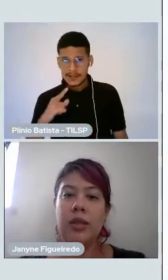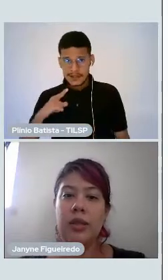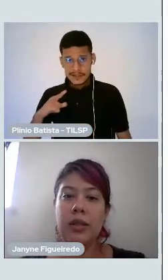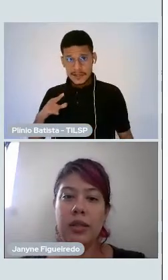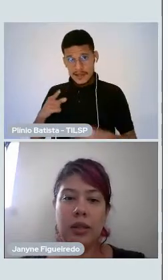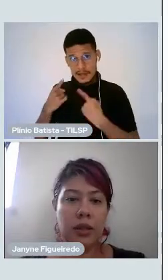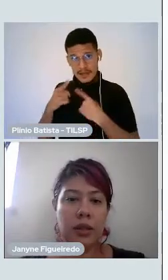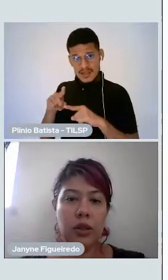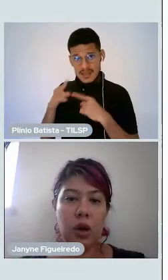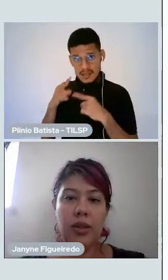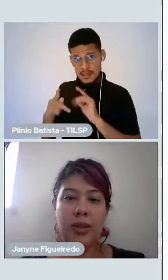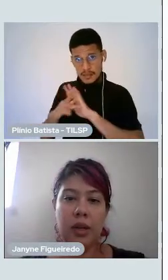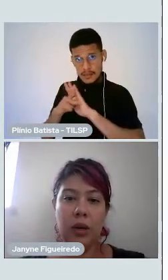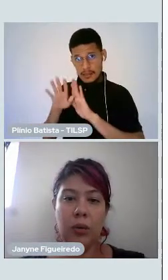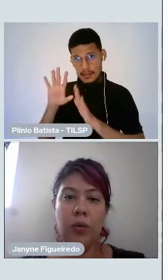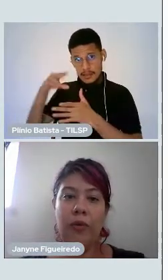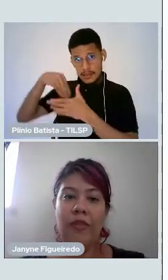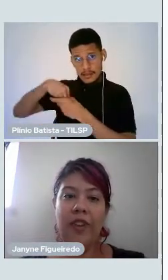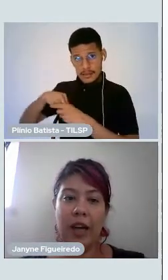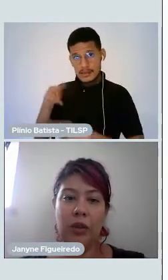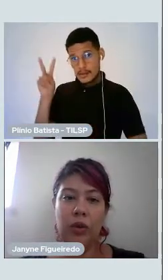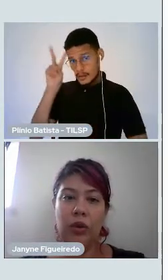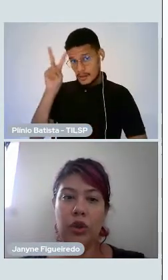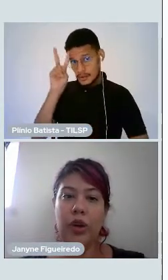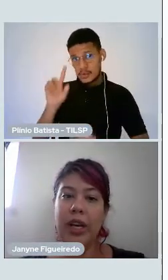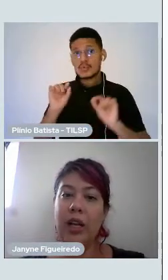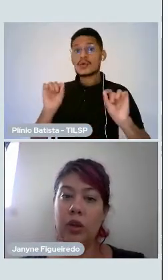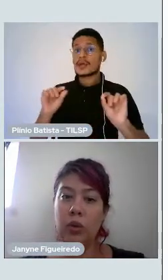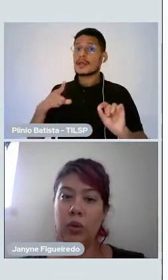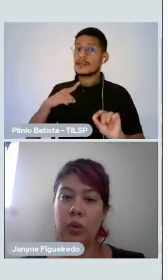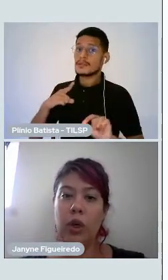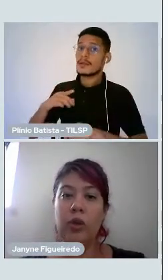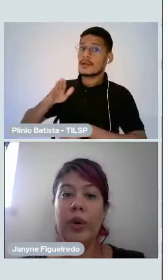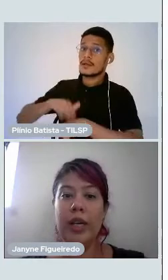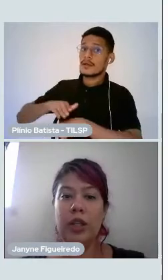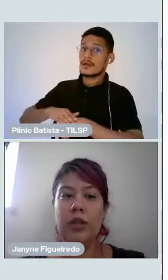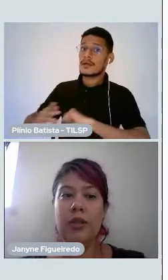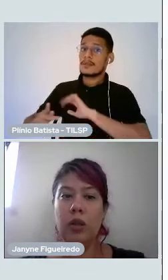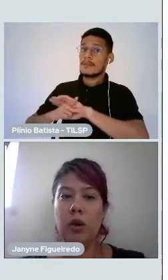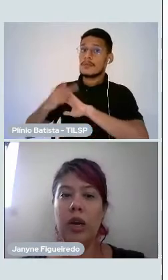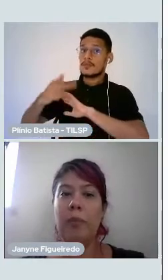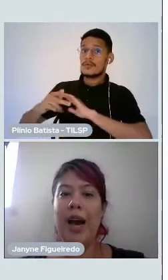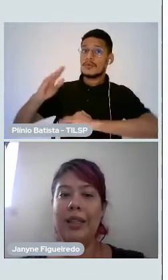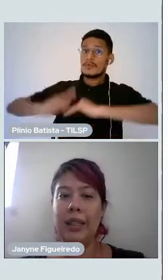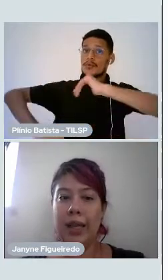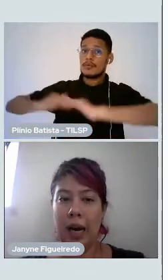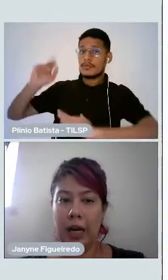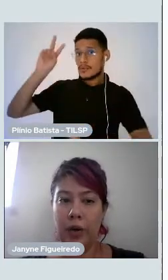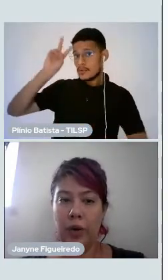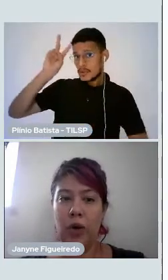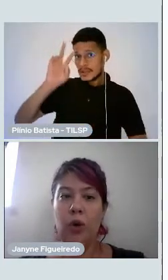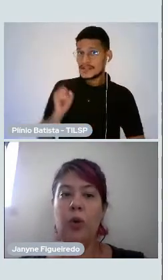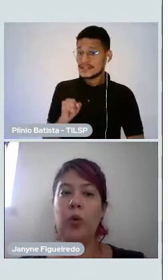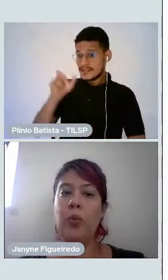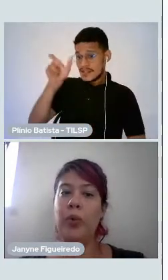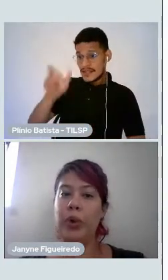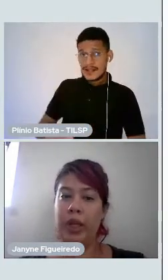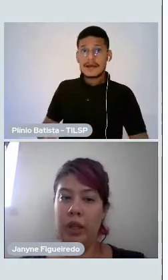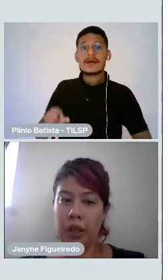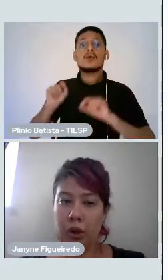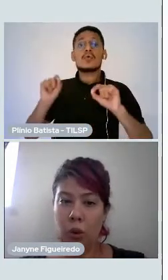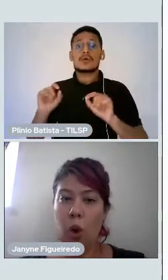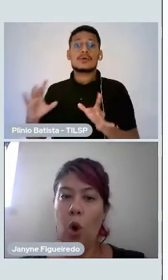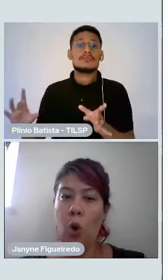história só são um fato do historiador, quando este se torna partidário,